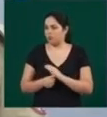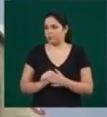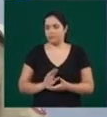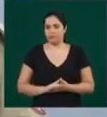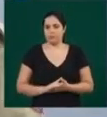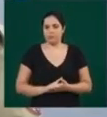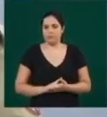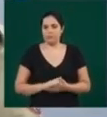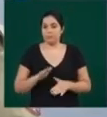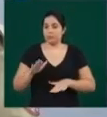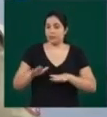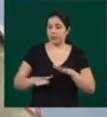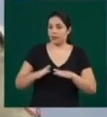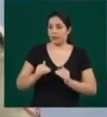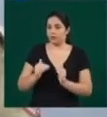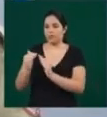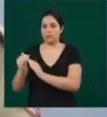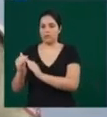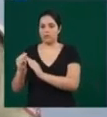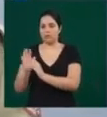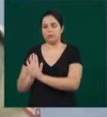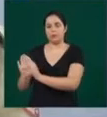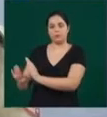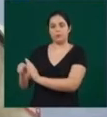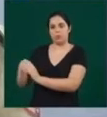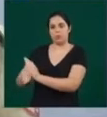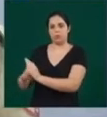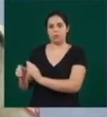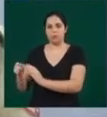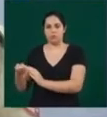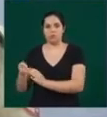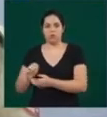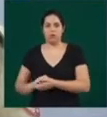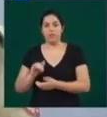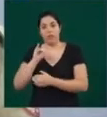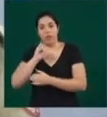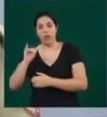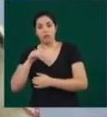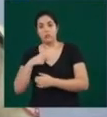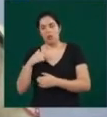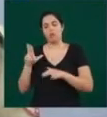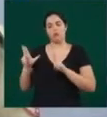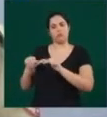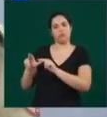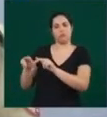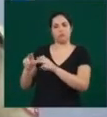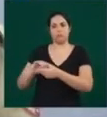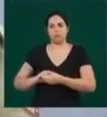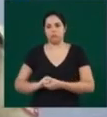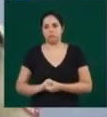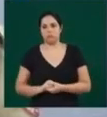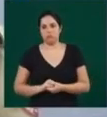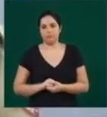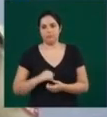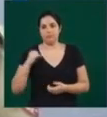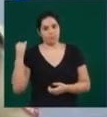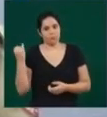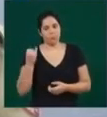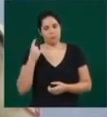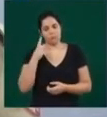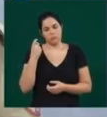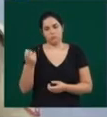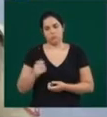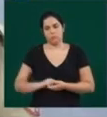seu outro contato, onde você deixou a sua chave, e você vai deixar avisado os vizinhos que você vai viajar. Isso é muito o mais